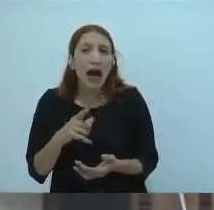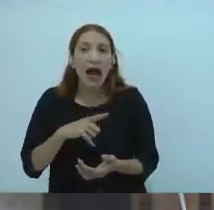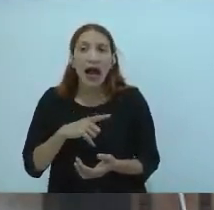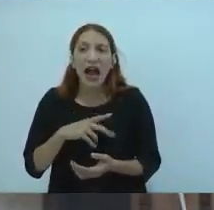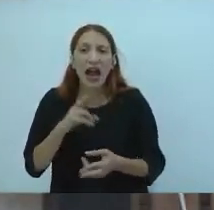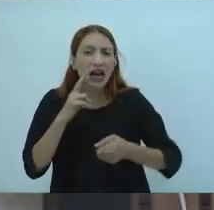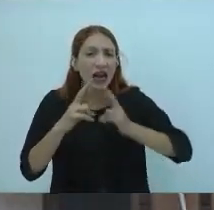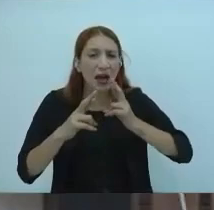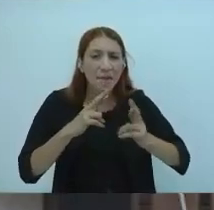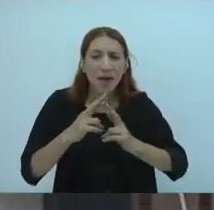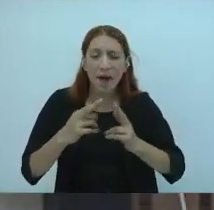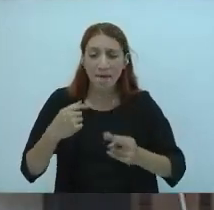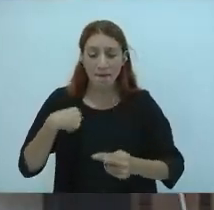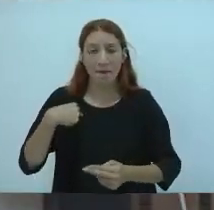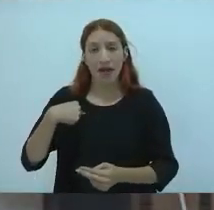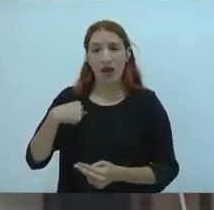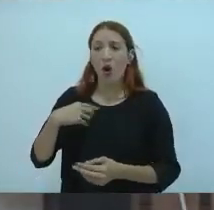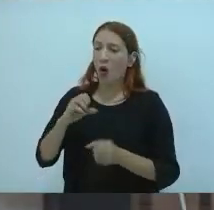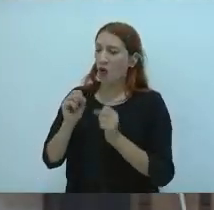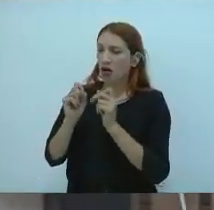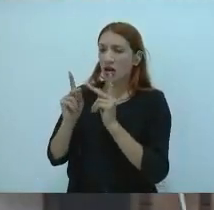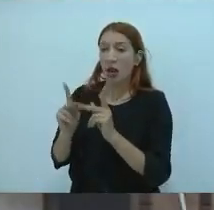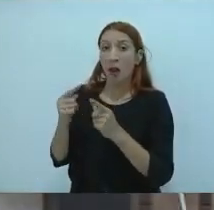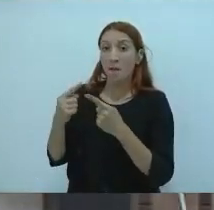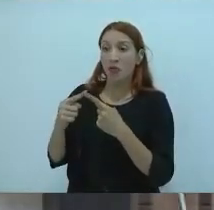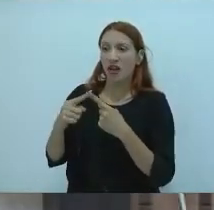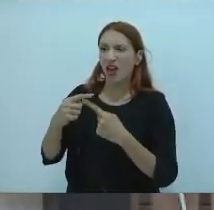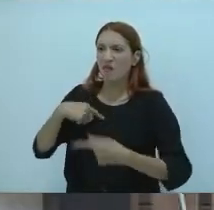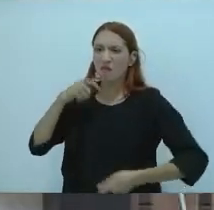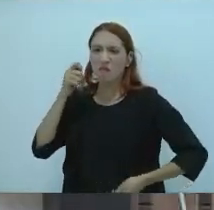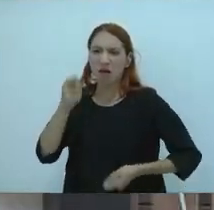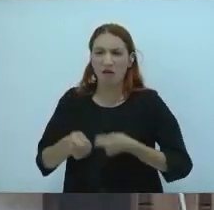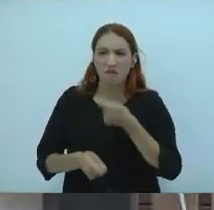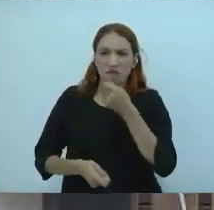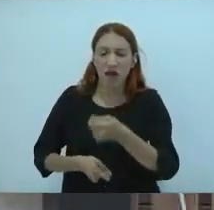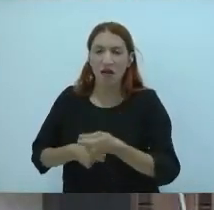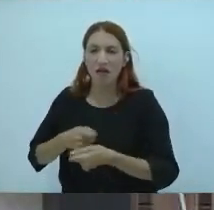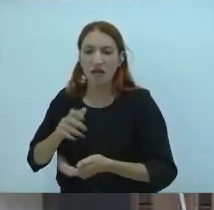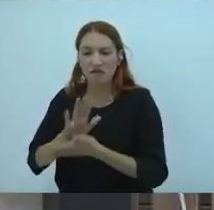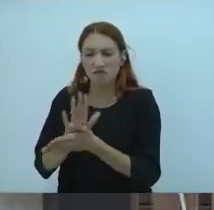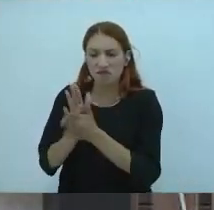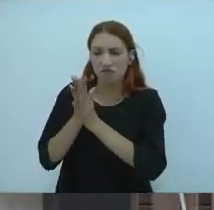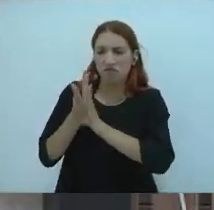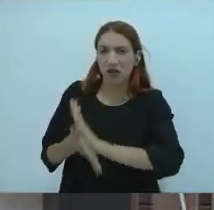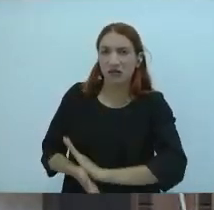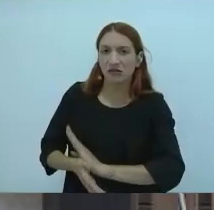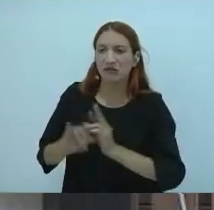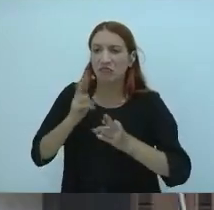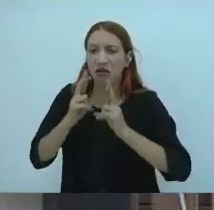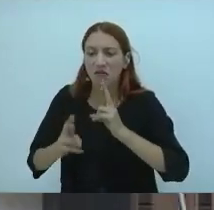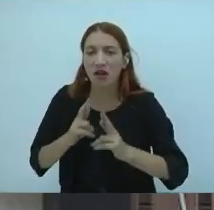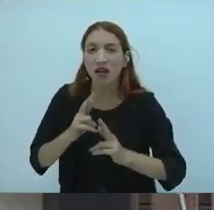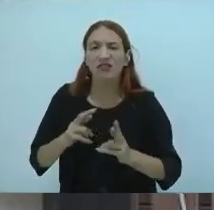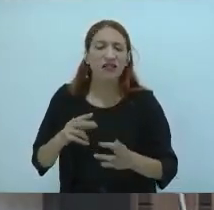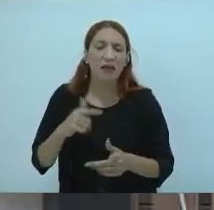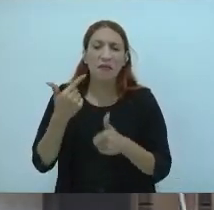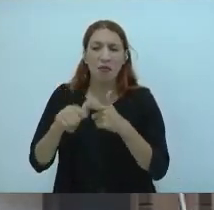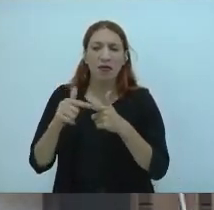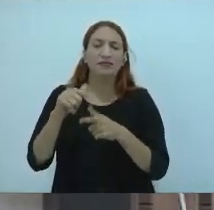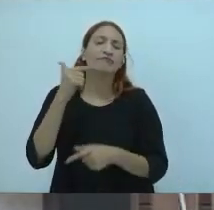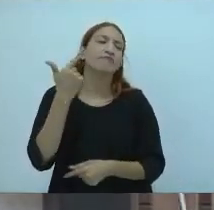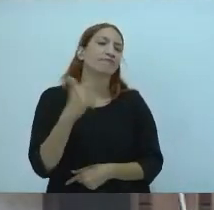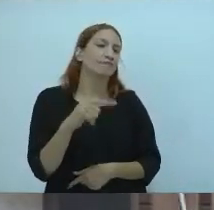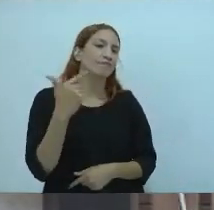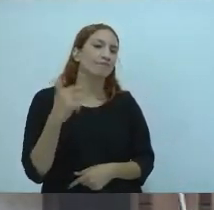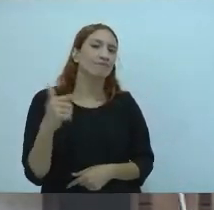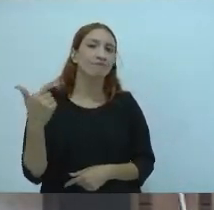naturais contra minha pessoa pois hoje sou mais xingado o mais hostilizado Mas não tem problema O importante que a